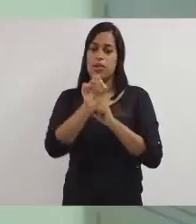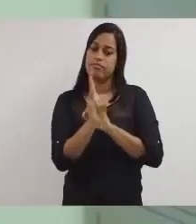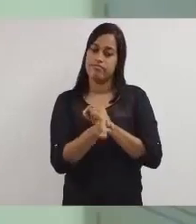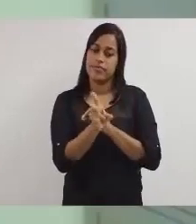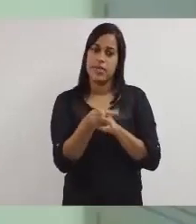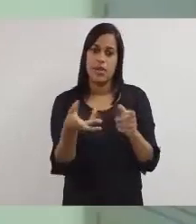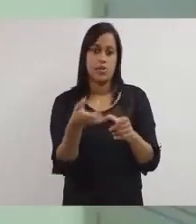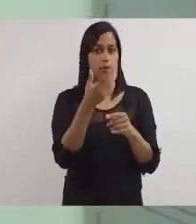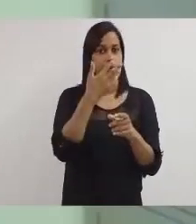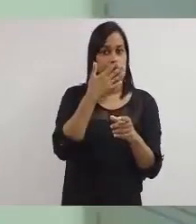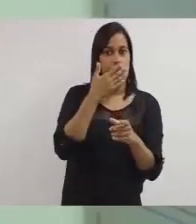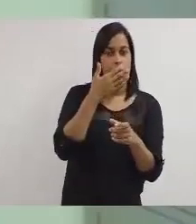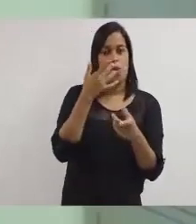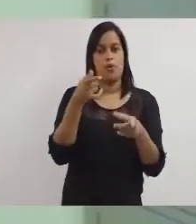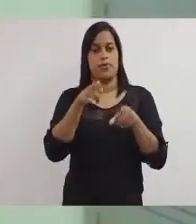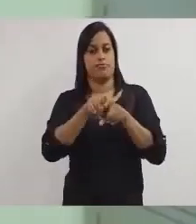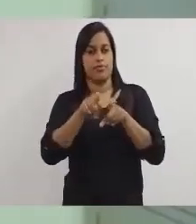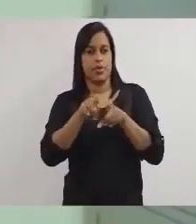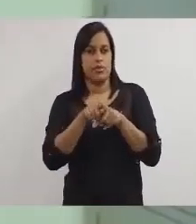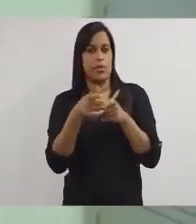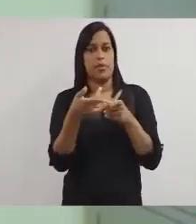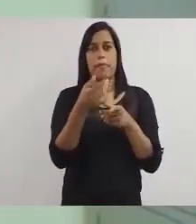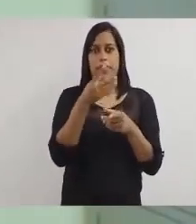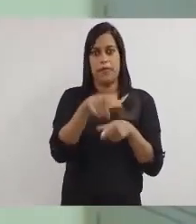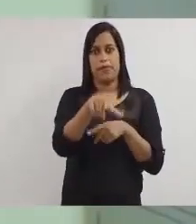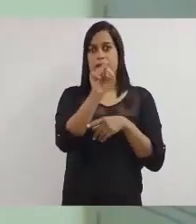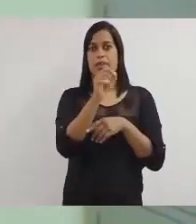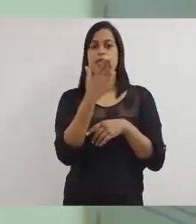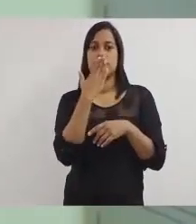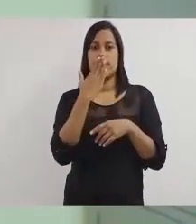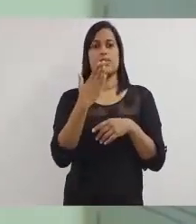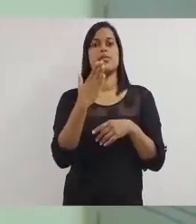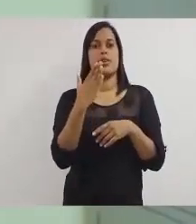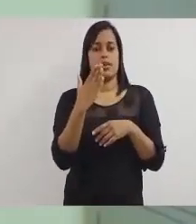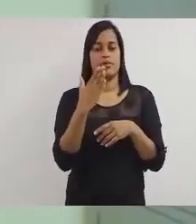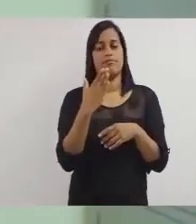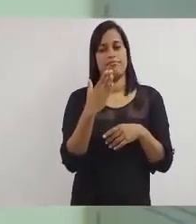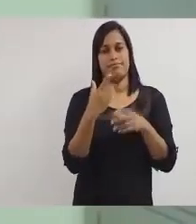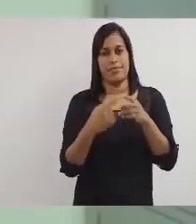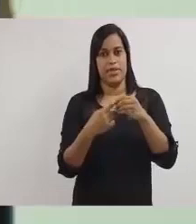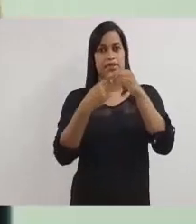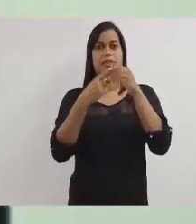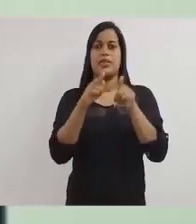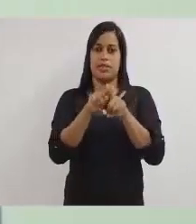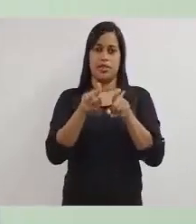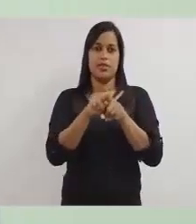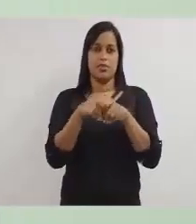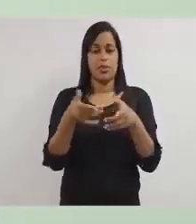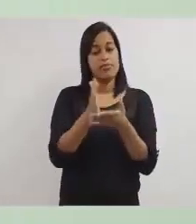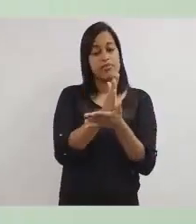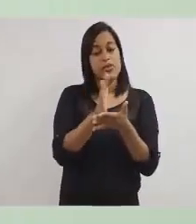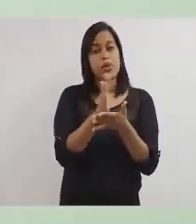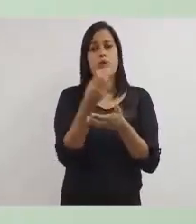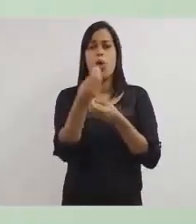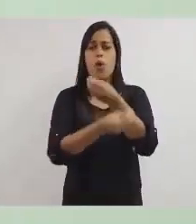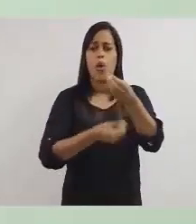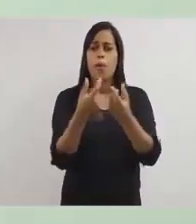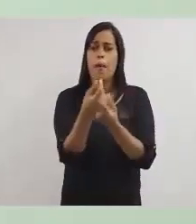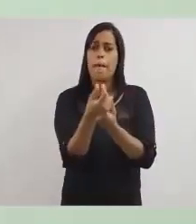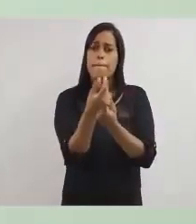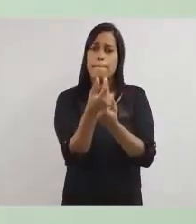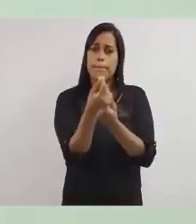de oferta dependendo do movimento de algum desses fatores. E como é que o preço